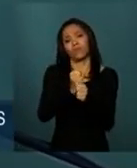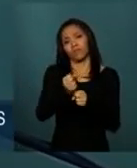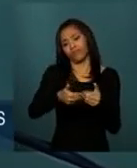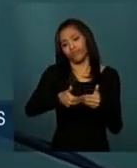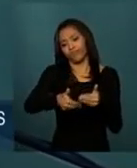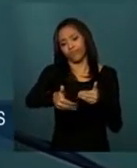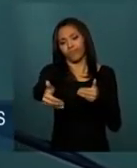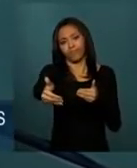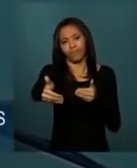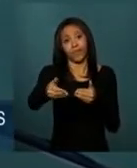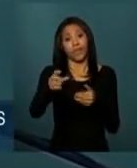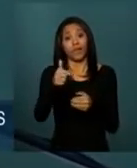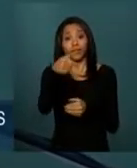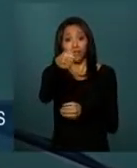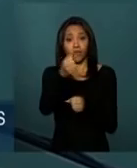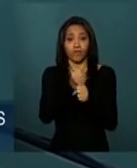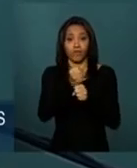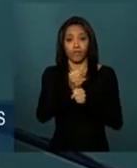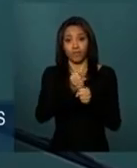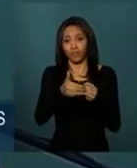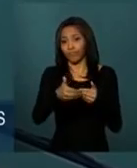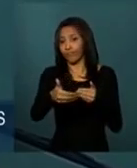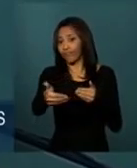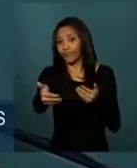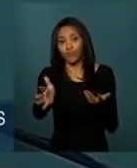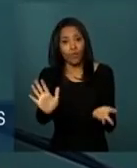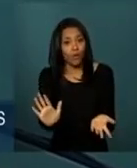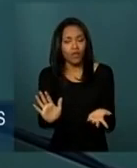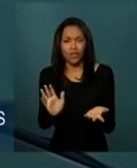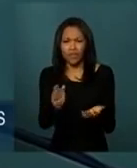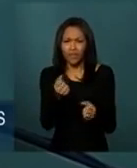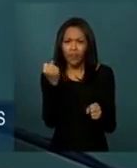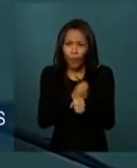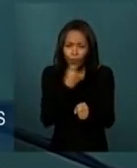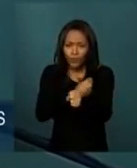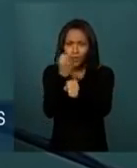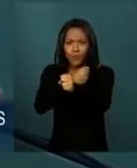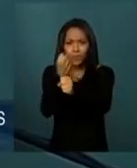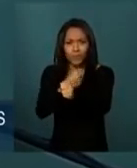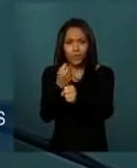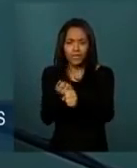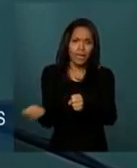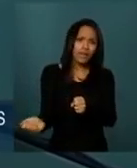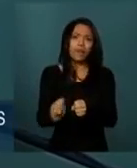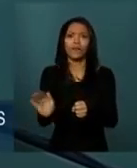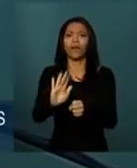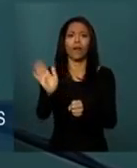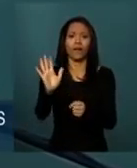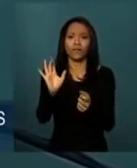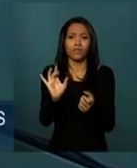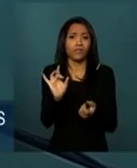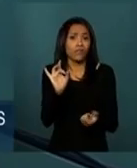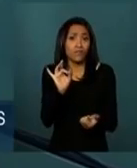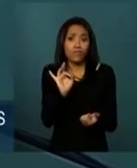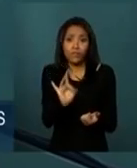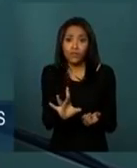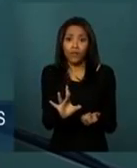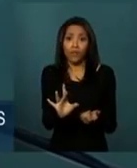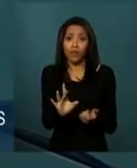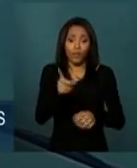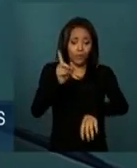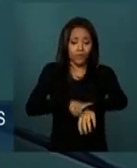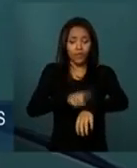eram em 7 anos. Ninguém consegue fazer obras mais caras com um crédito